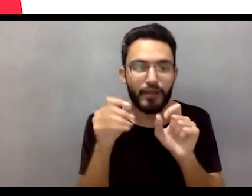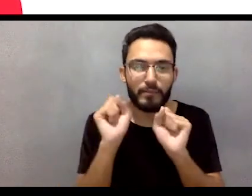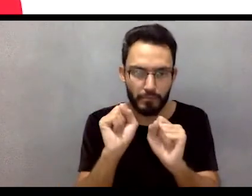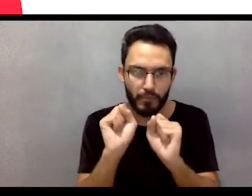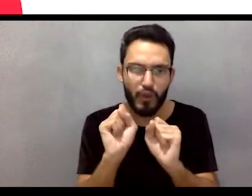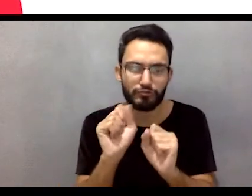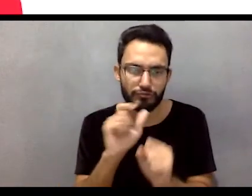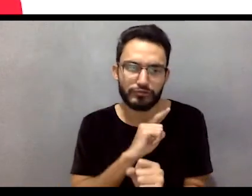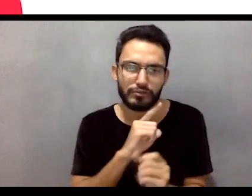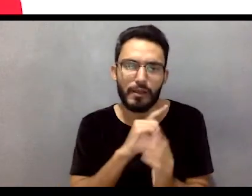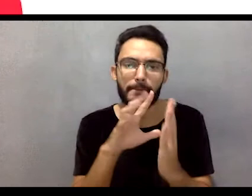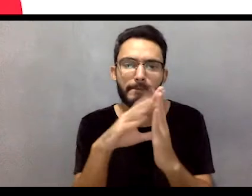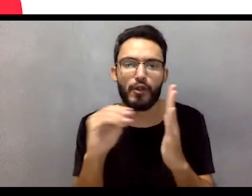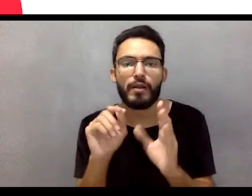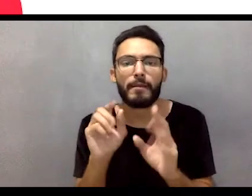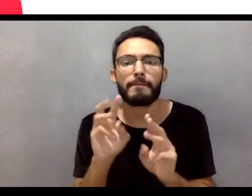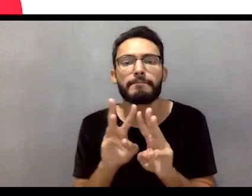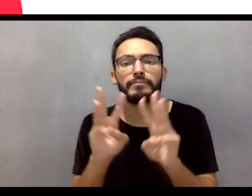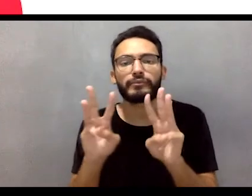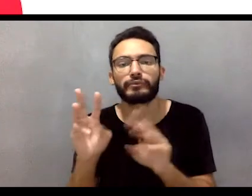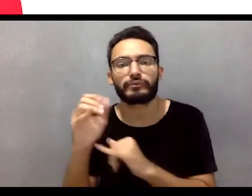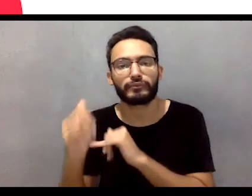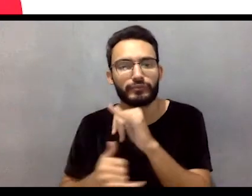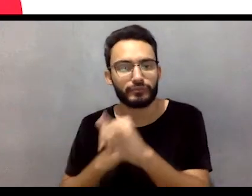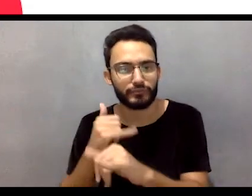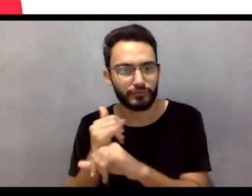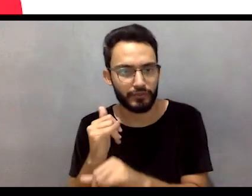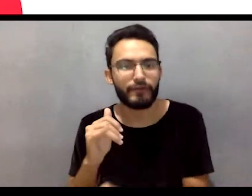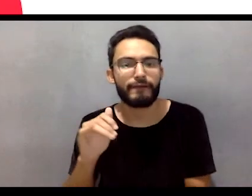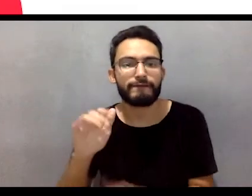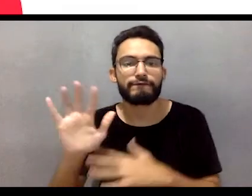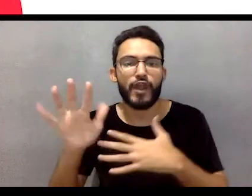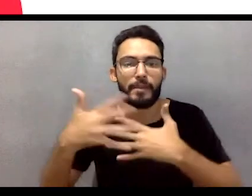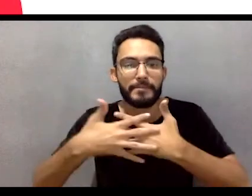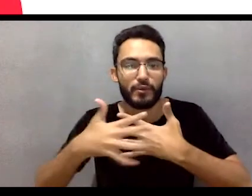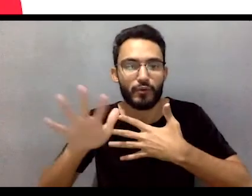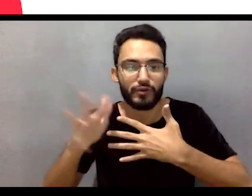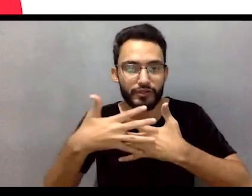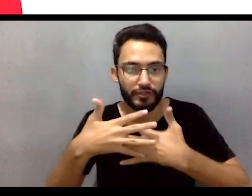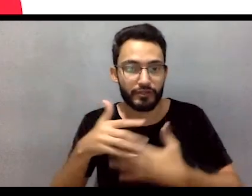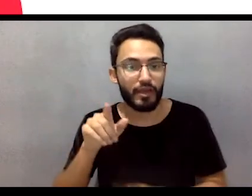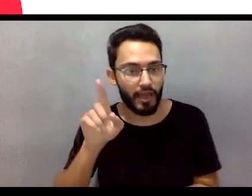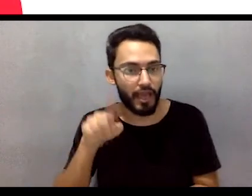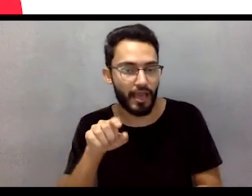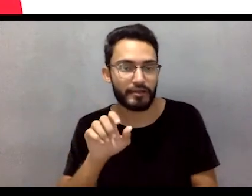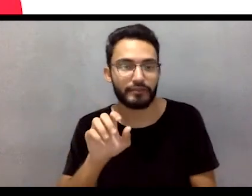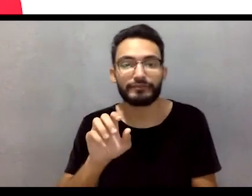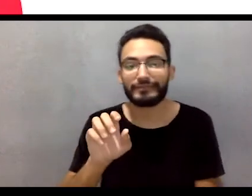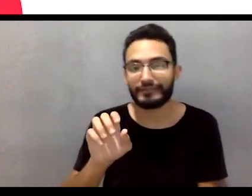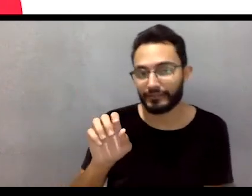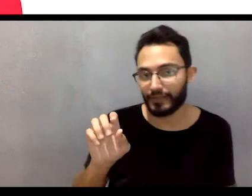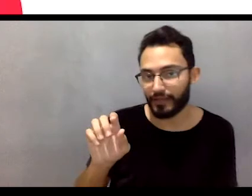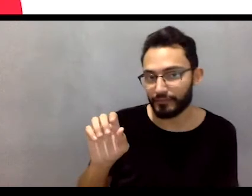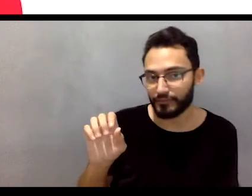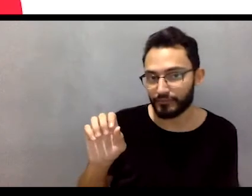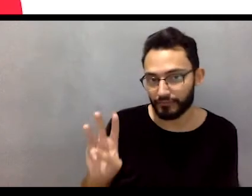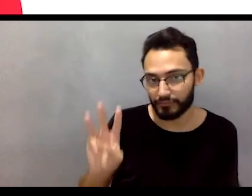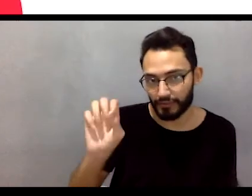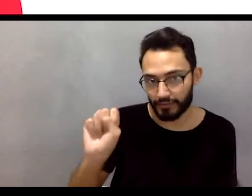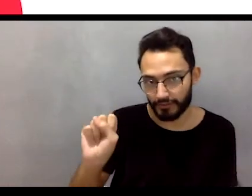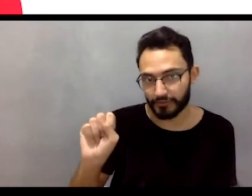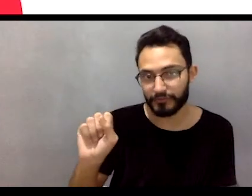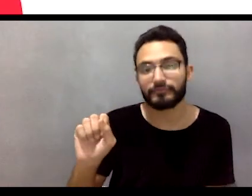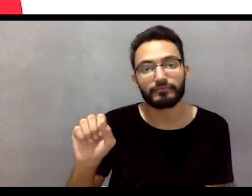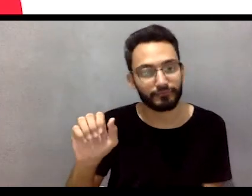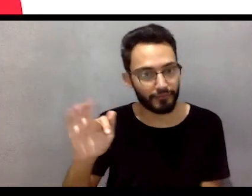modelo dela também no próprio site do Scale Agile Framework, ele é baseado no SAFe, no WSJF. Então, a